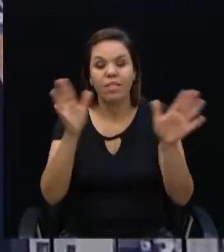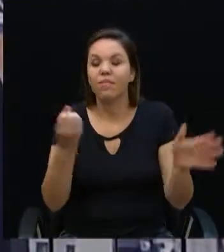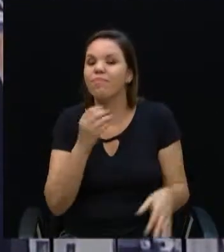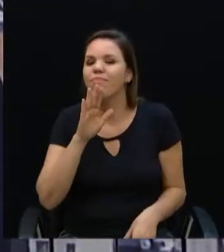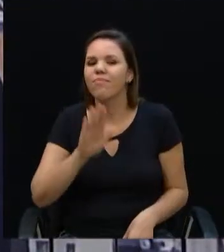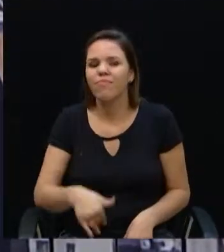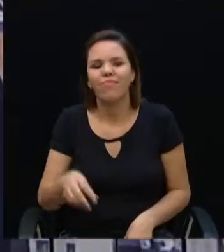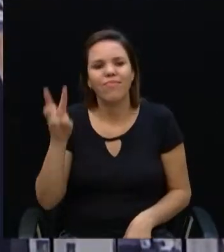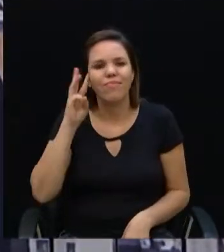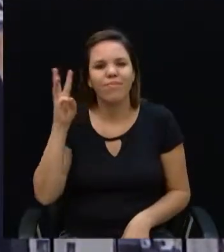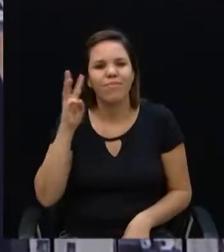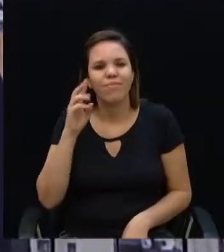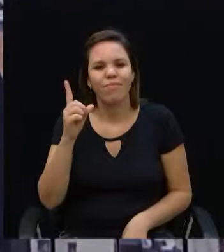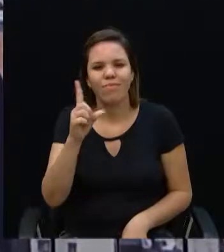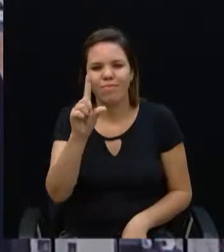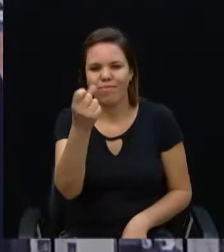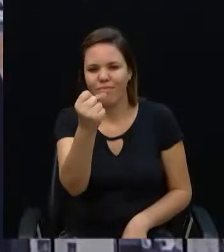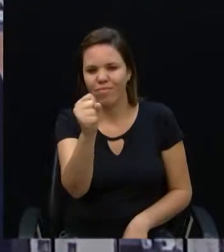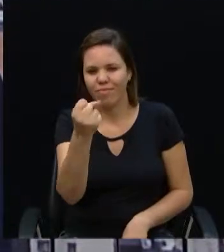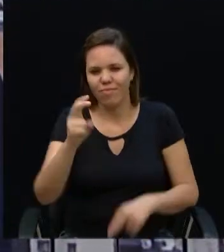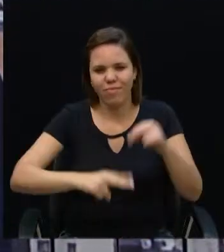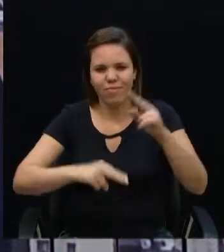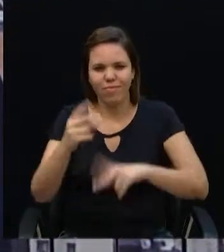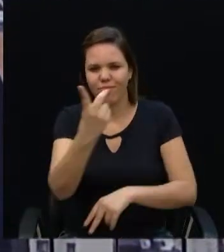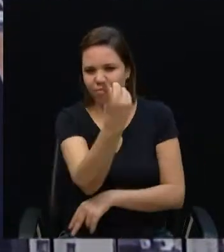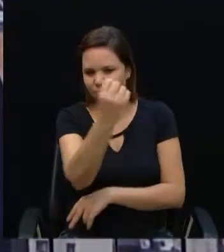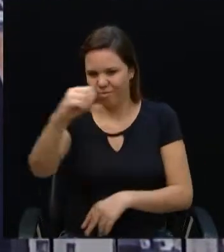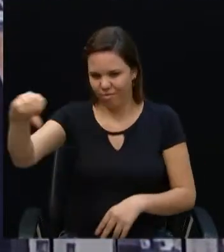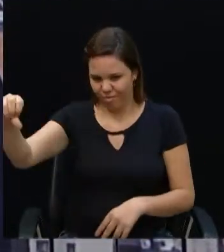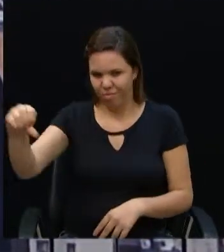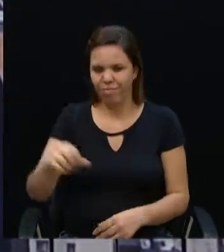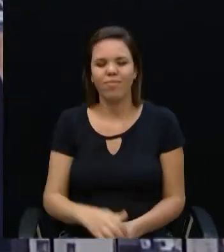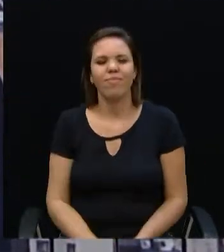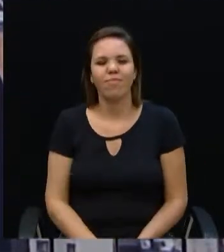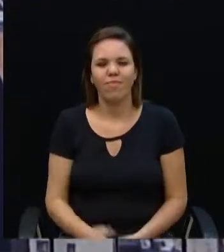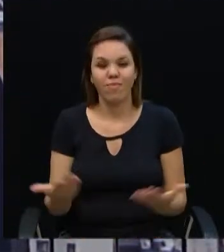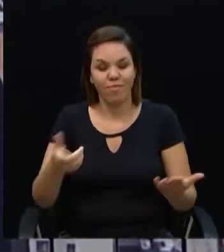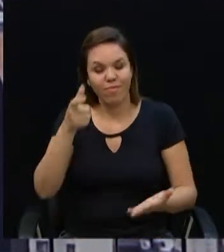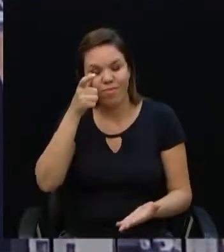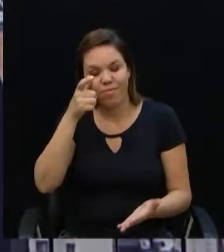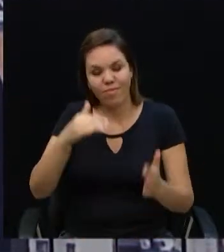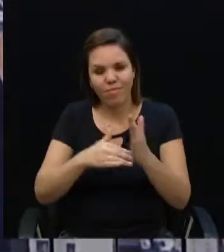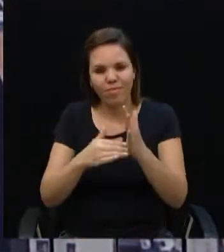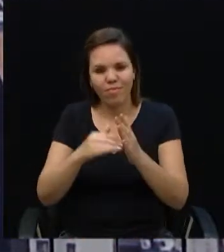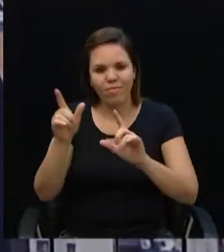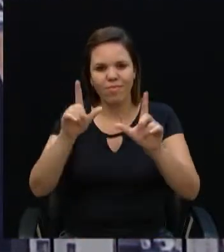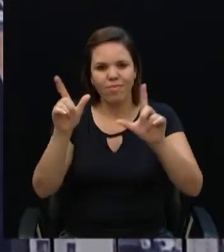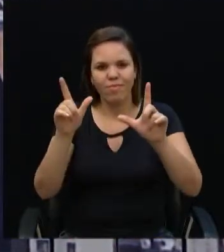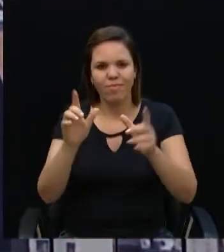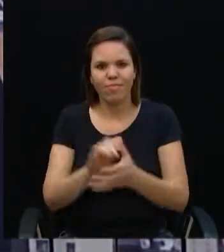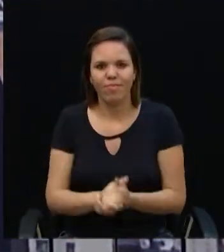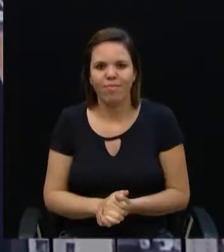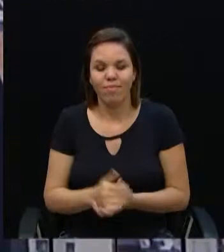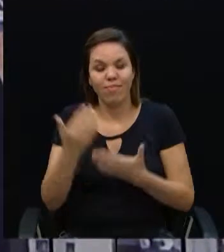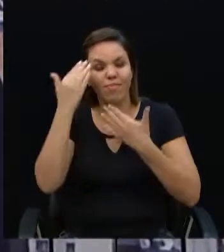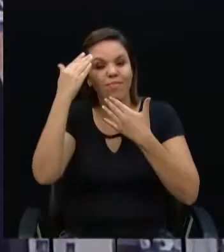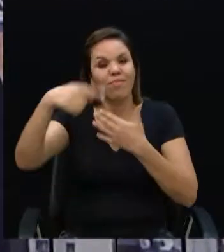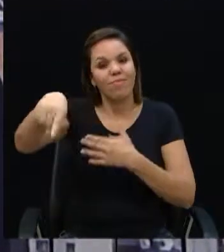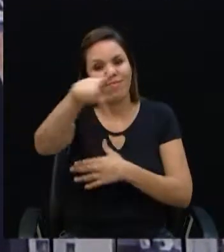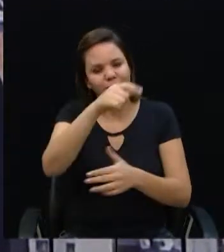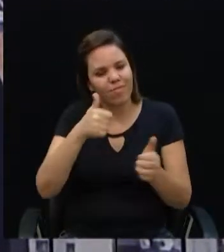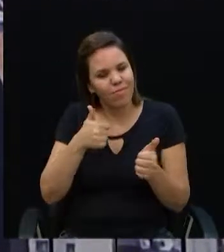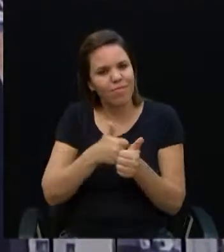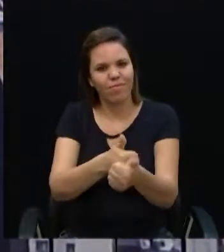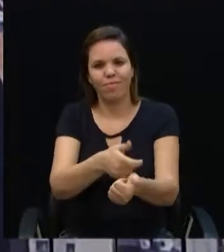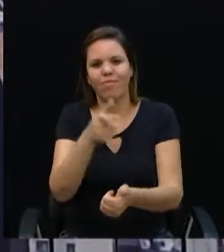Olá, boa tarde. Terça-feira, dia 18 de junho de 2019, está no ar o Jornal Câmara Notícia. Muito obrigado pela